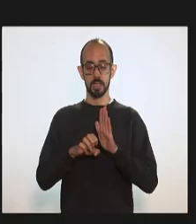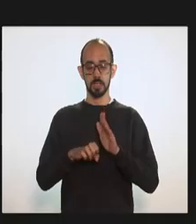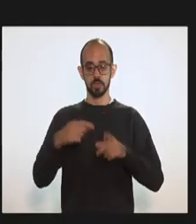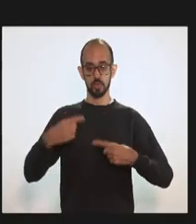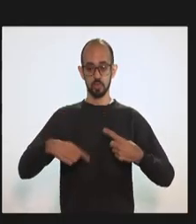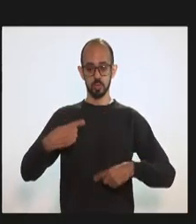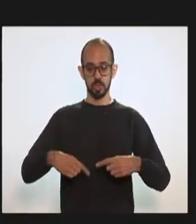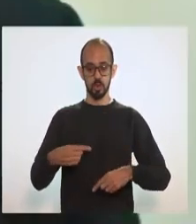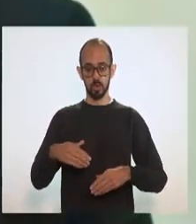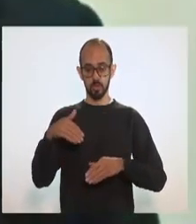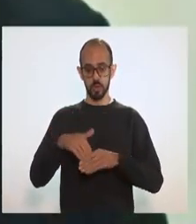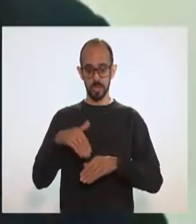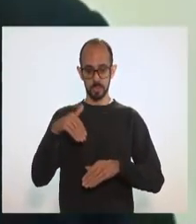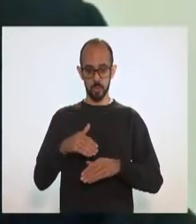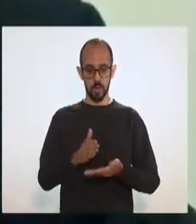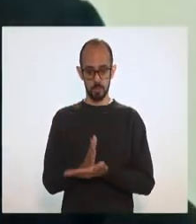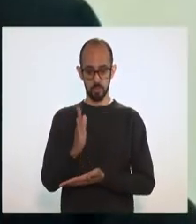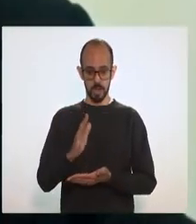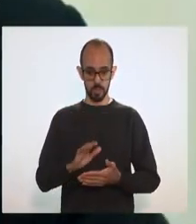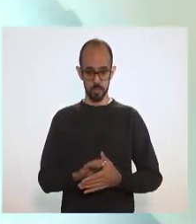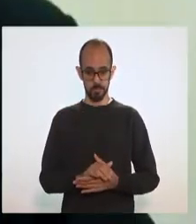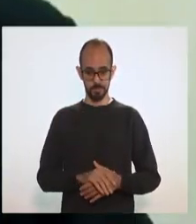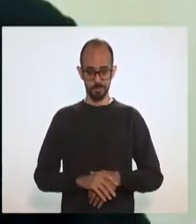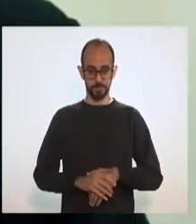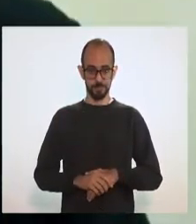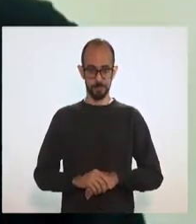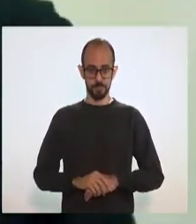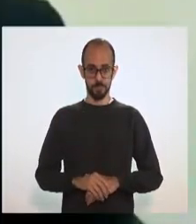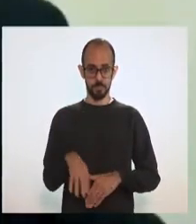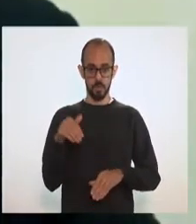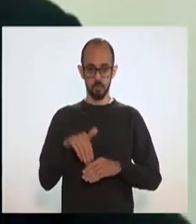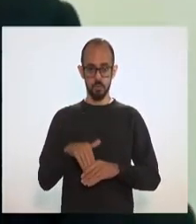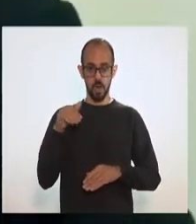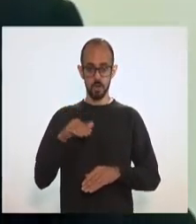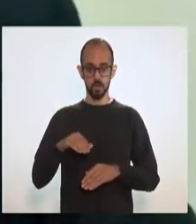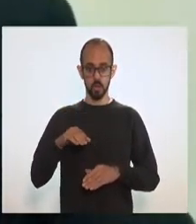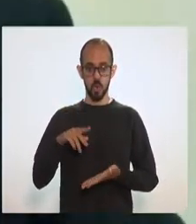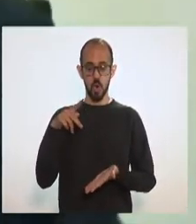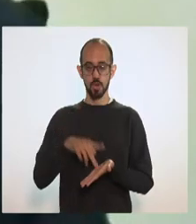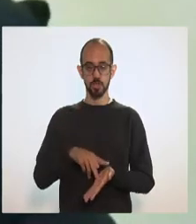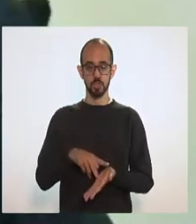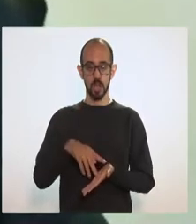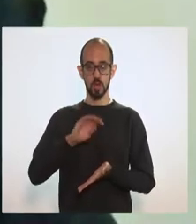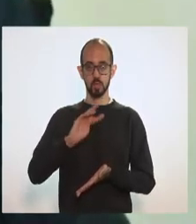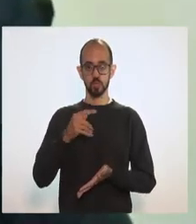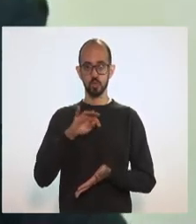senhor. Tá bom. Então, o parecer é favorável com subemenda.